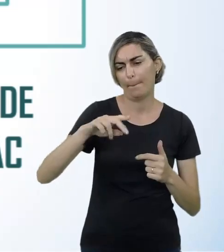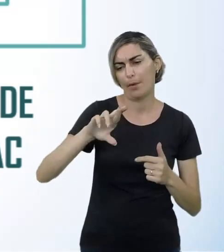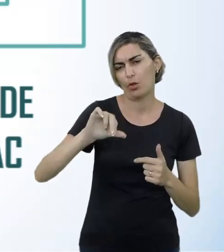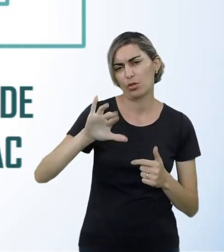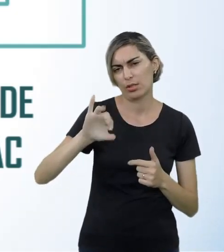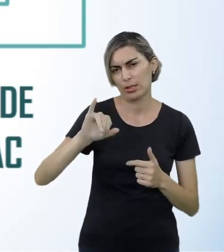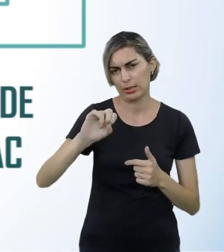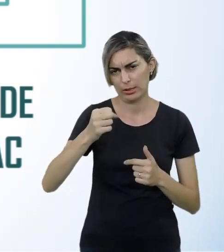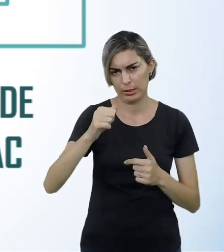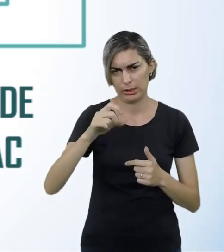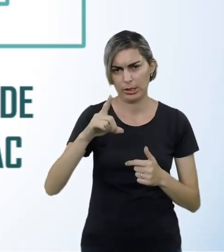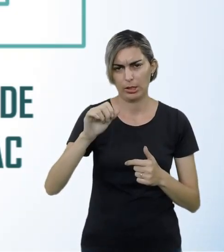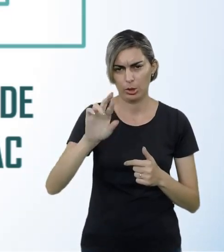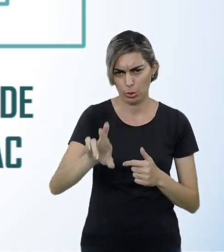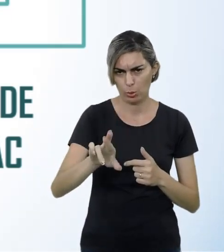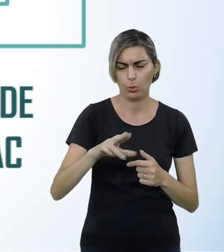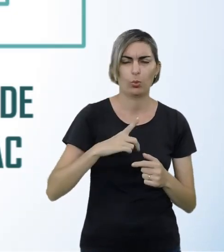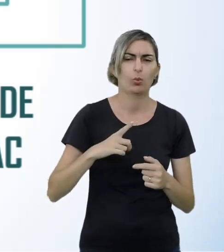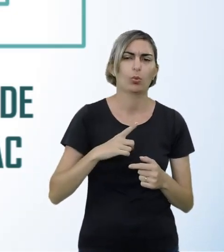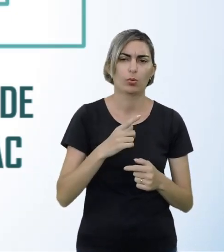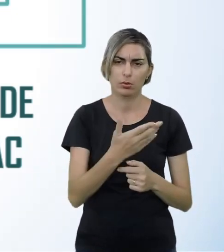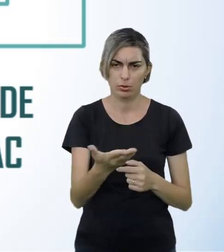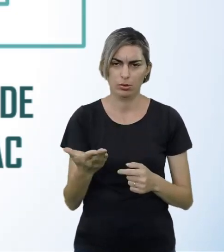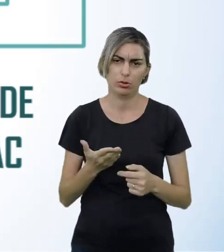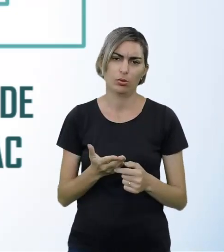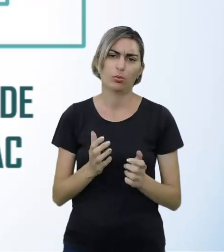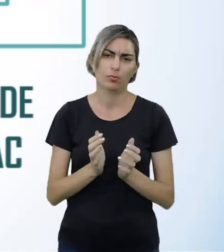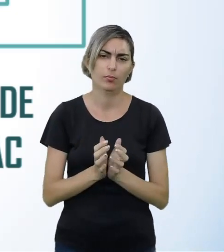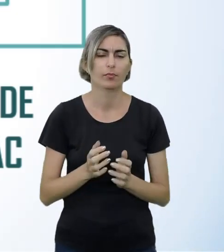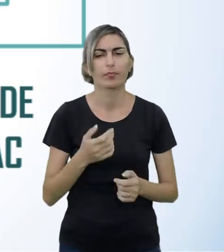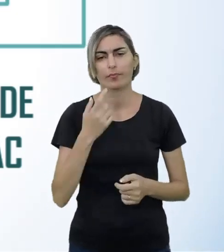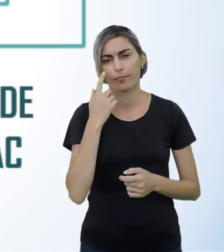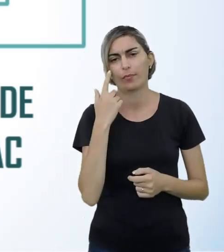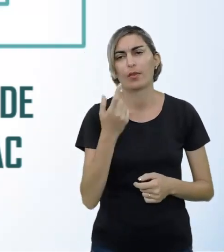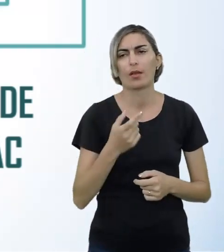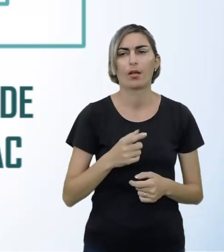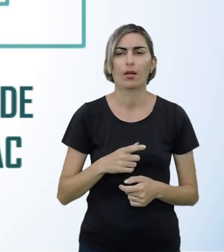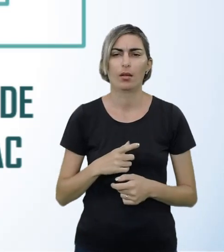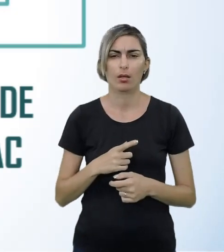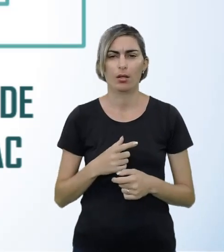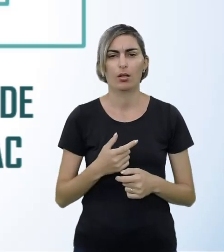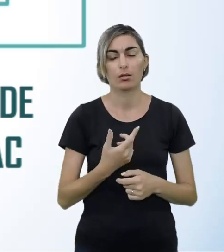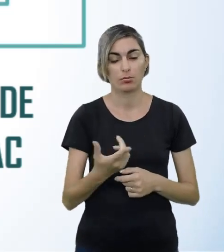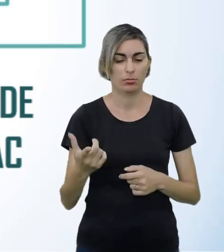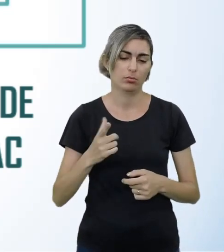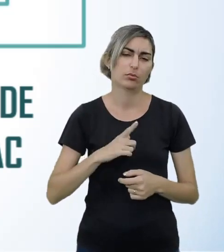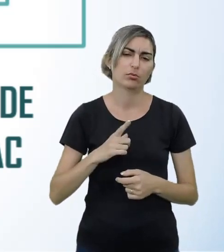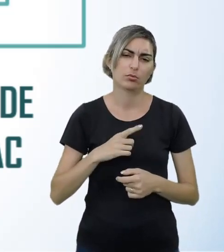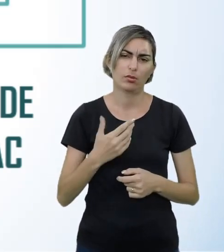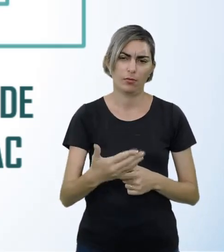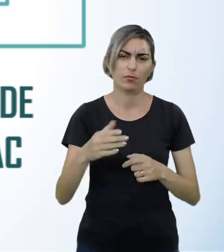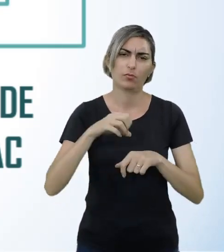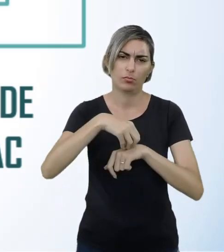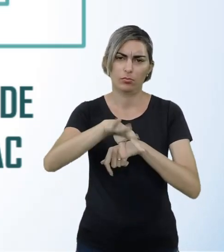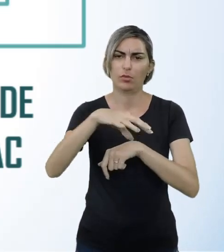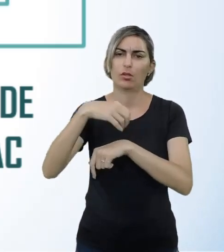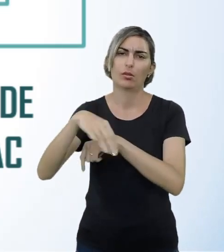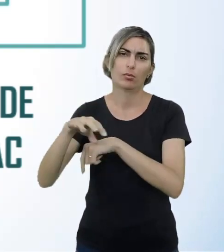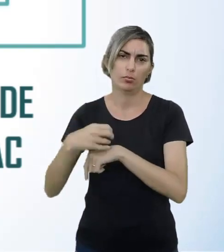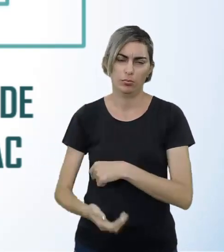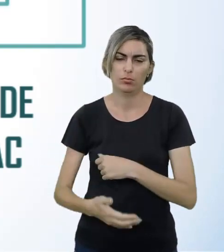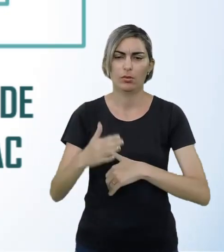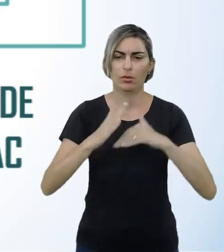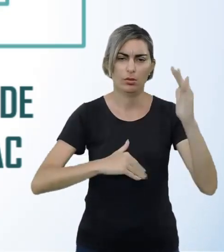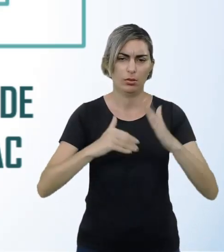mas de forma geral a gente pode falar que esse microprocessador, essa classe de microprocessadores, eles fornecem